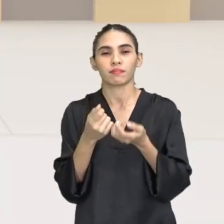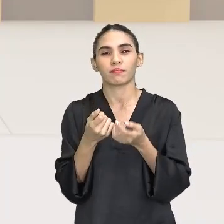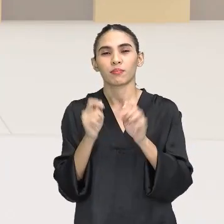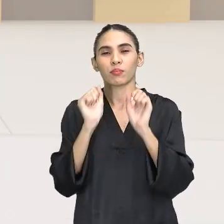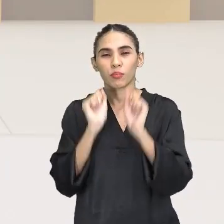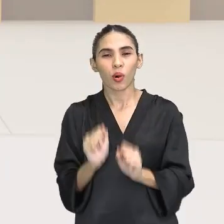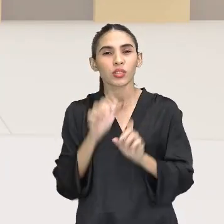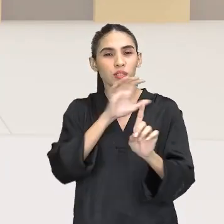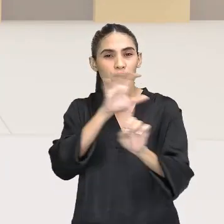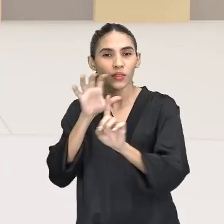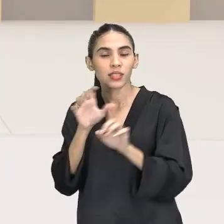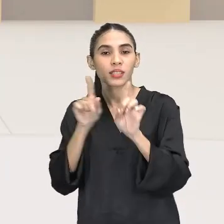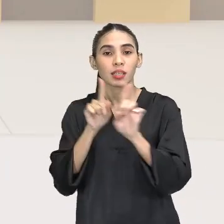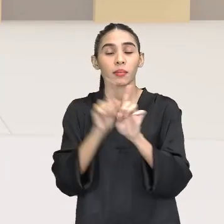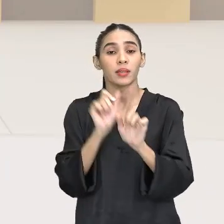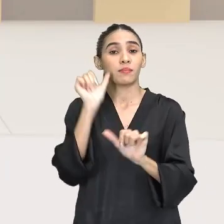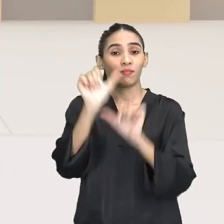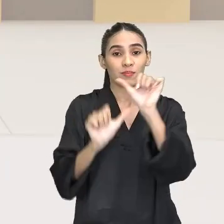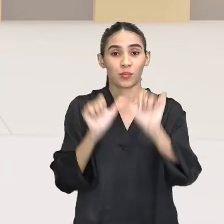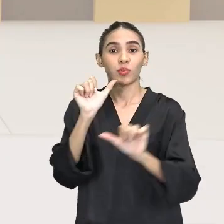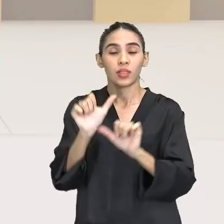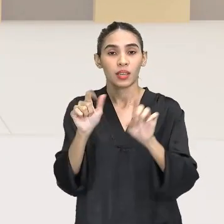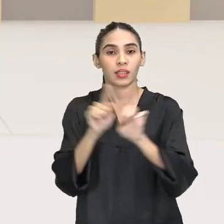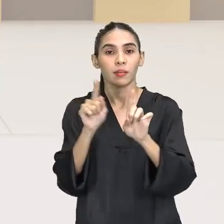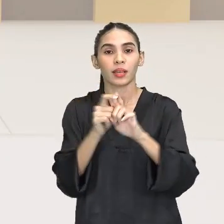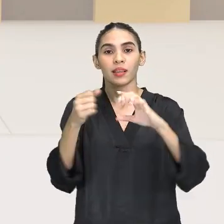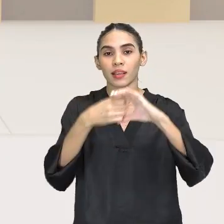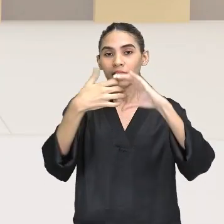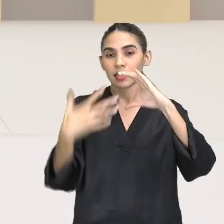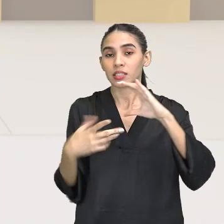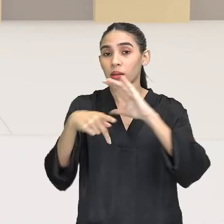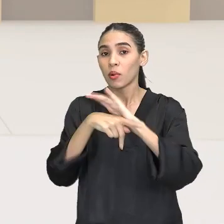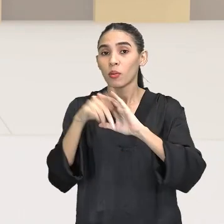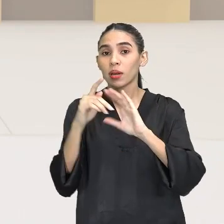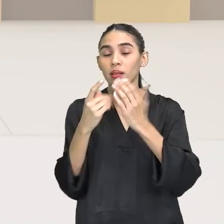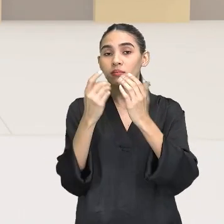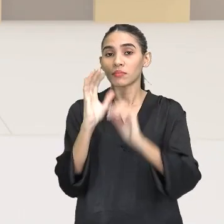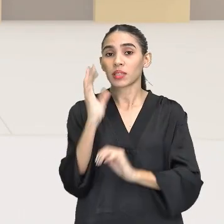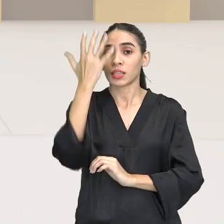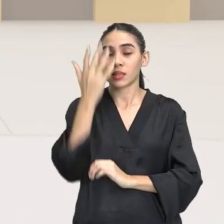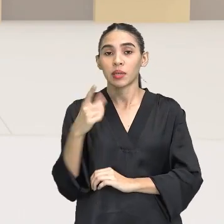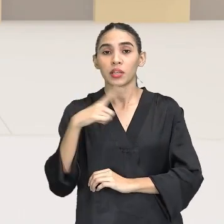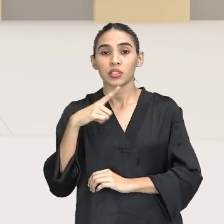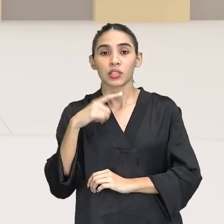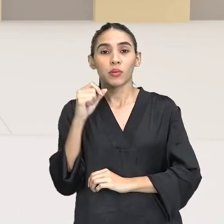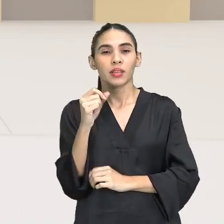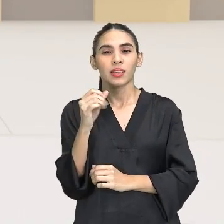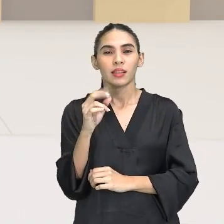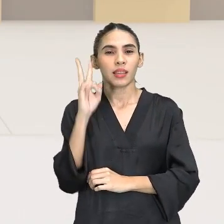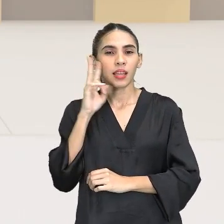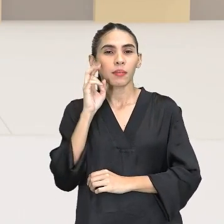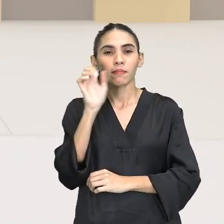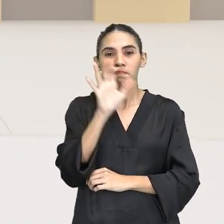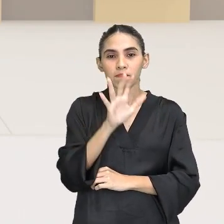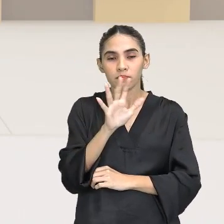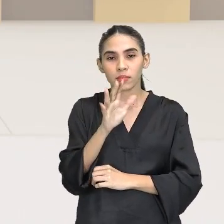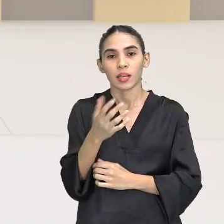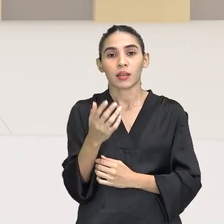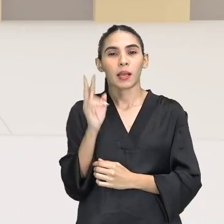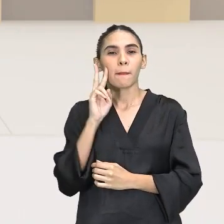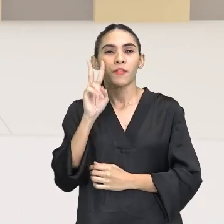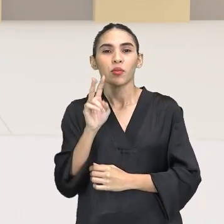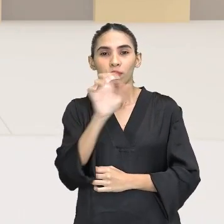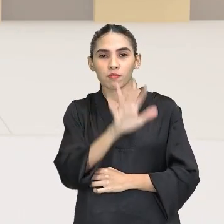mudanças climáticas elas podem alterar justamente as características do clima, onde nós tínhamos lá aquela paisagem com gelo, por exemplo,